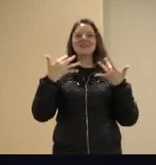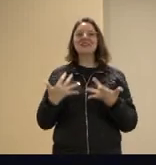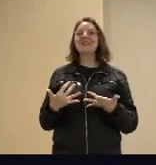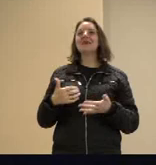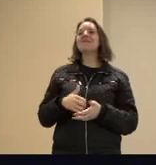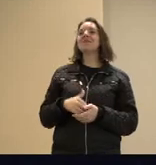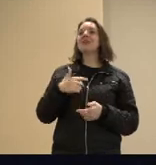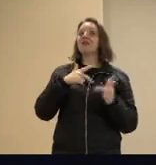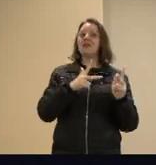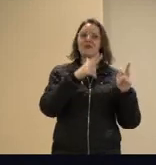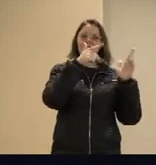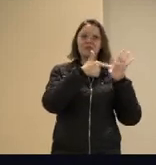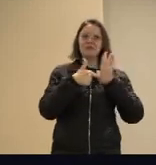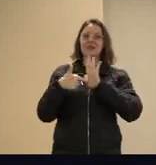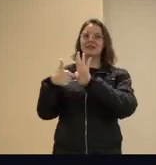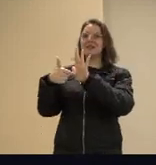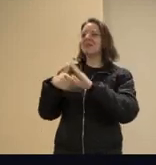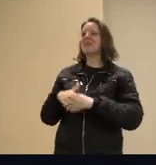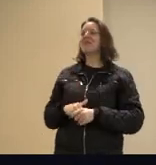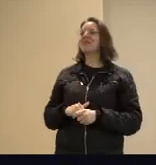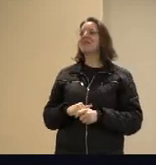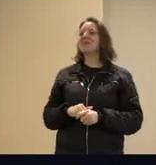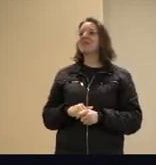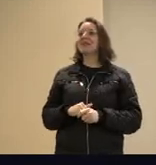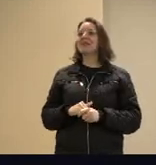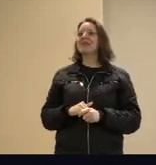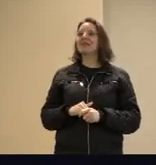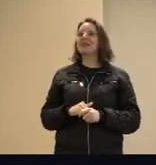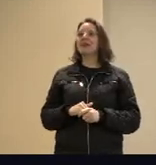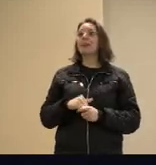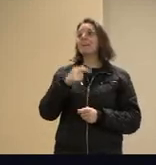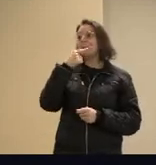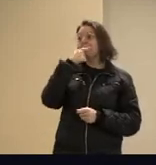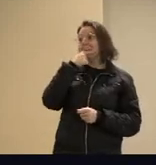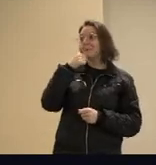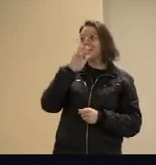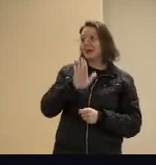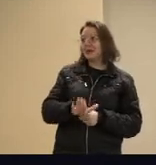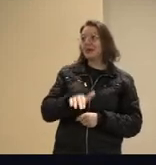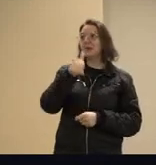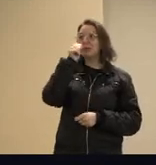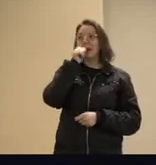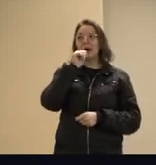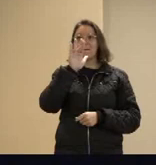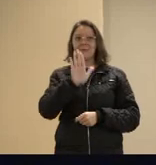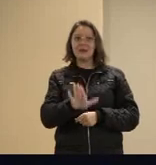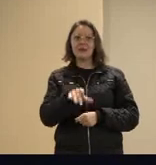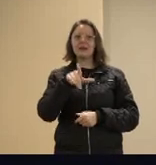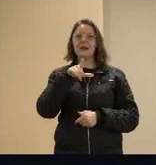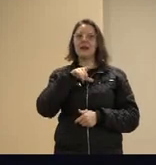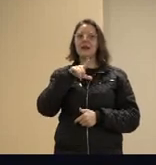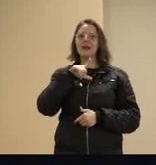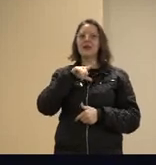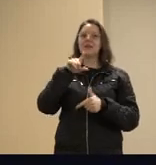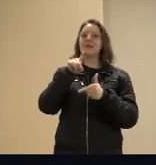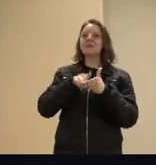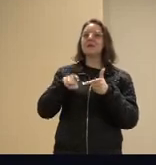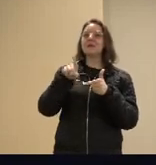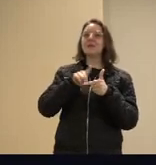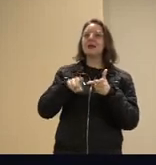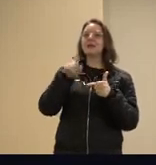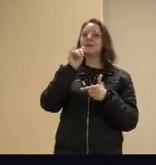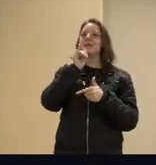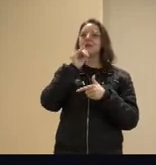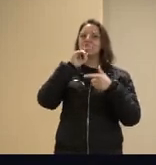esse recorte assim, ela falou o seguinte, o menino e a menina que está com problema, com algum surto,